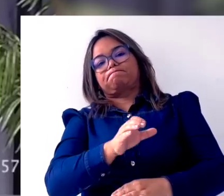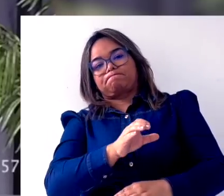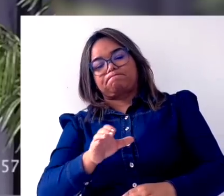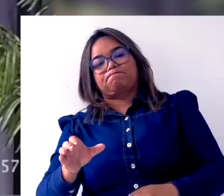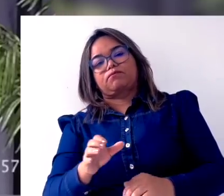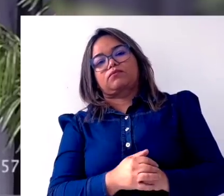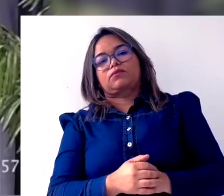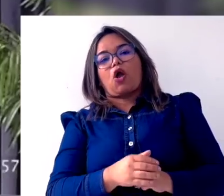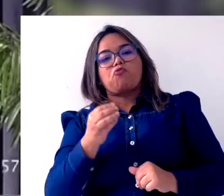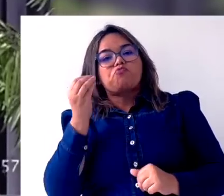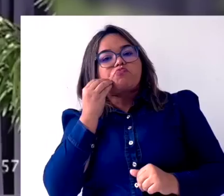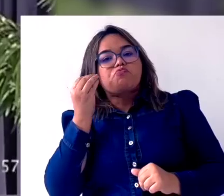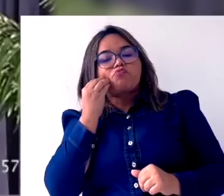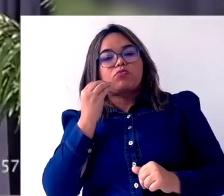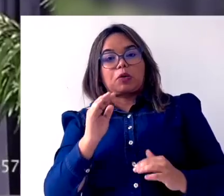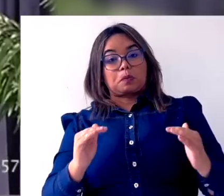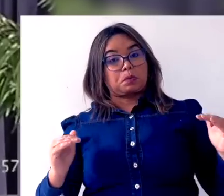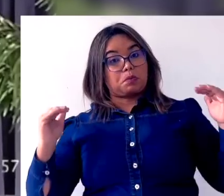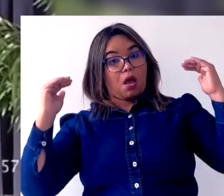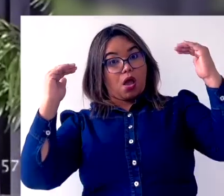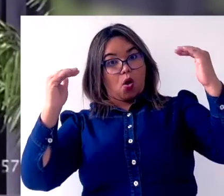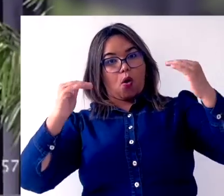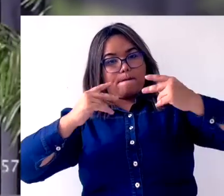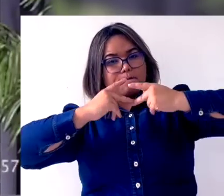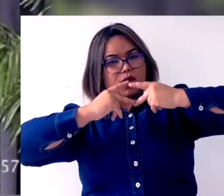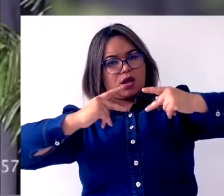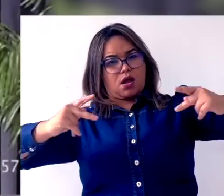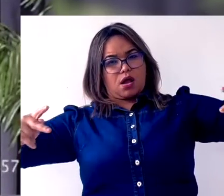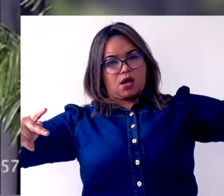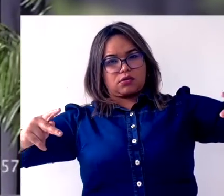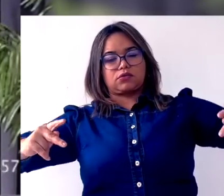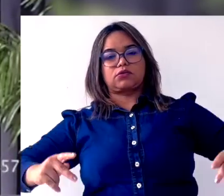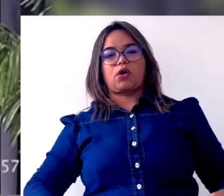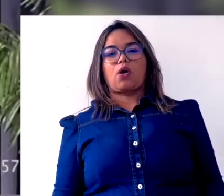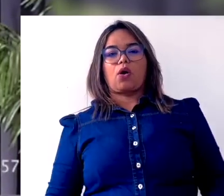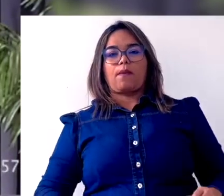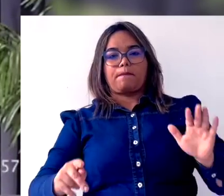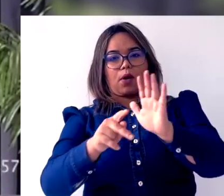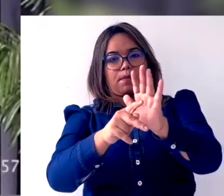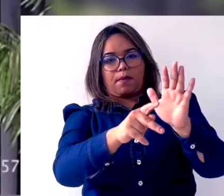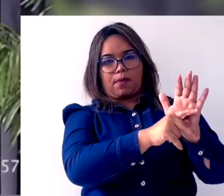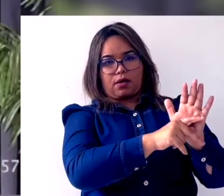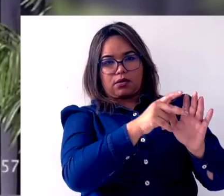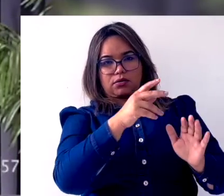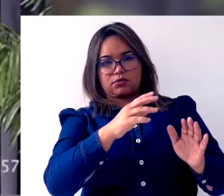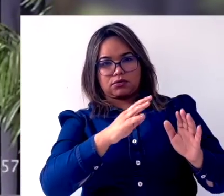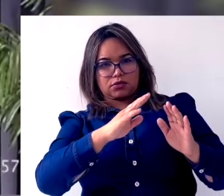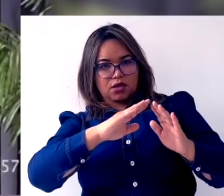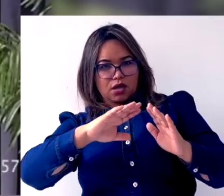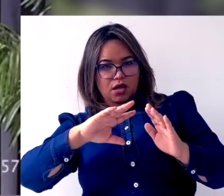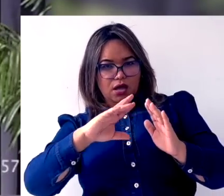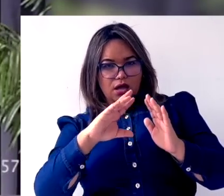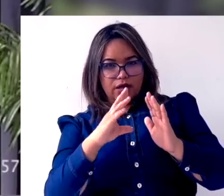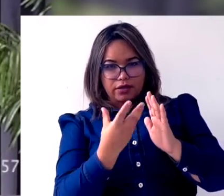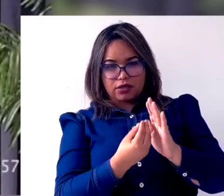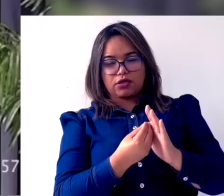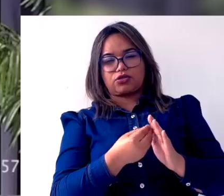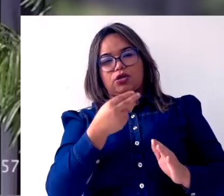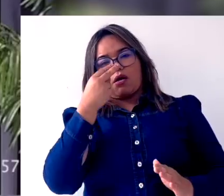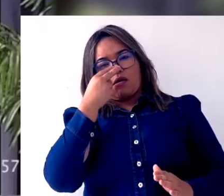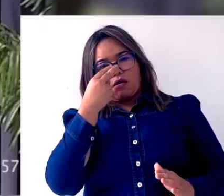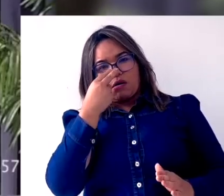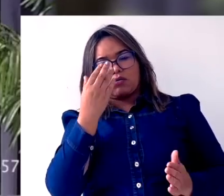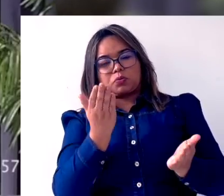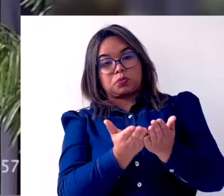infiltrado. Vamos ver se os grandes pregadores protestantes são de fato o que eles dizem que são. Nós também vamos olhar